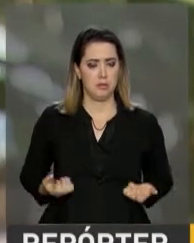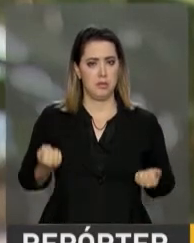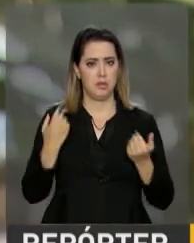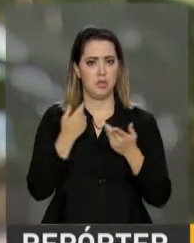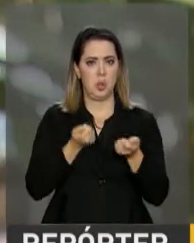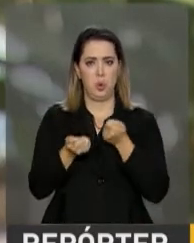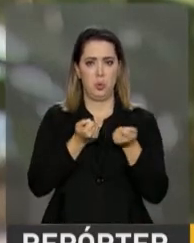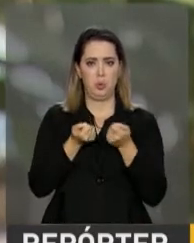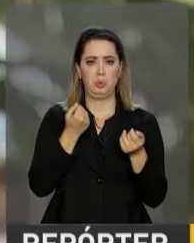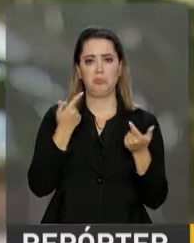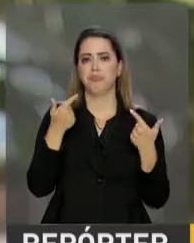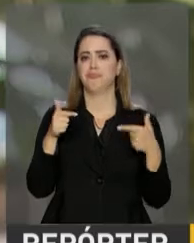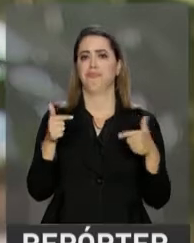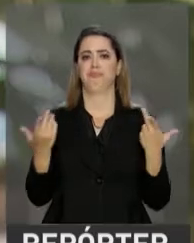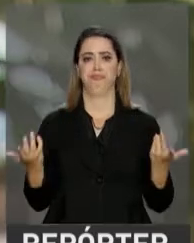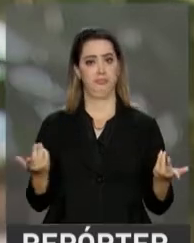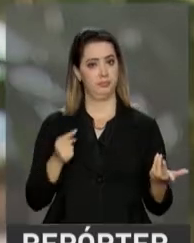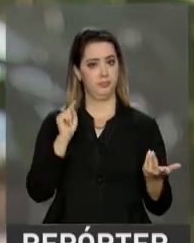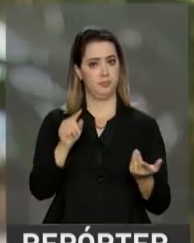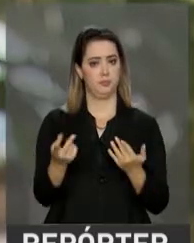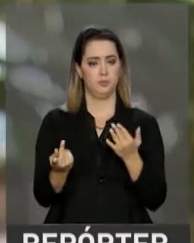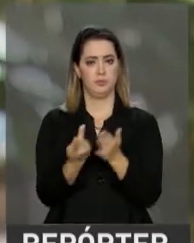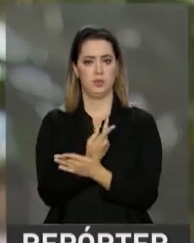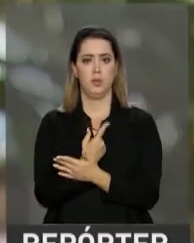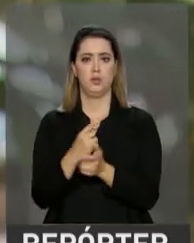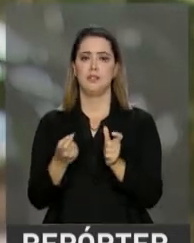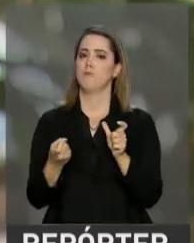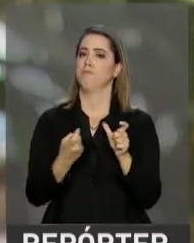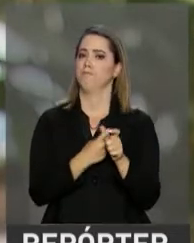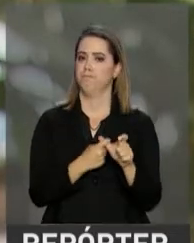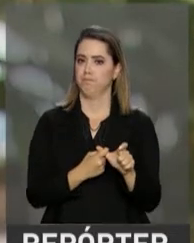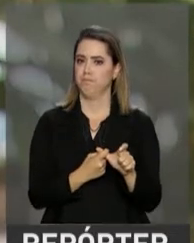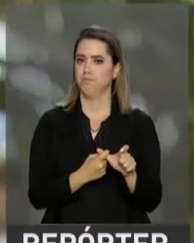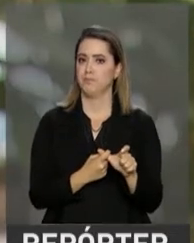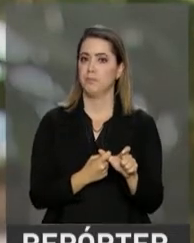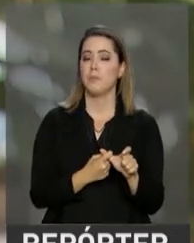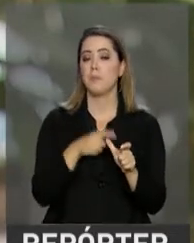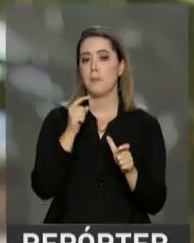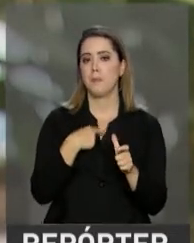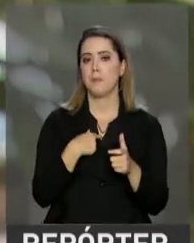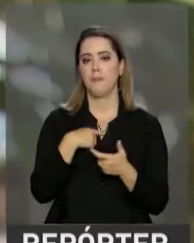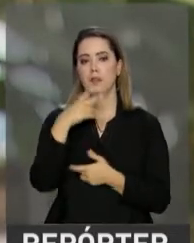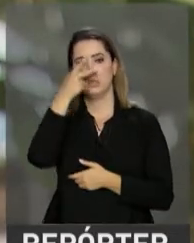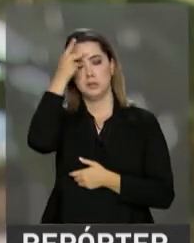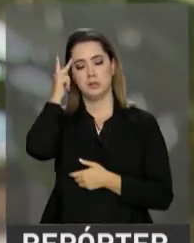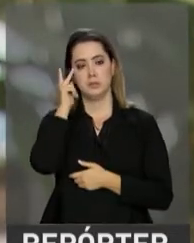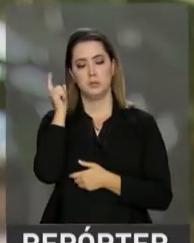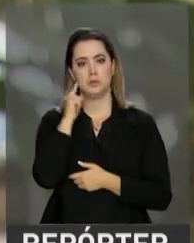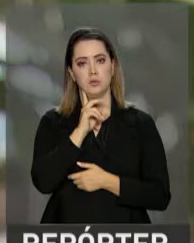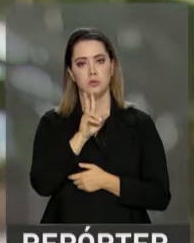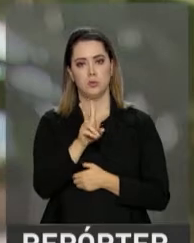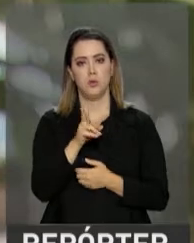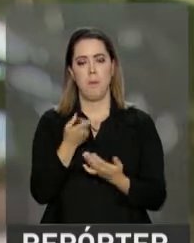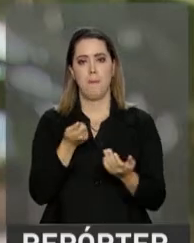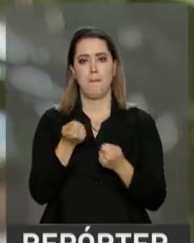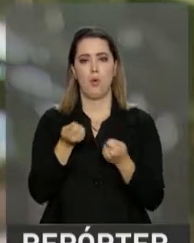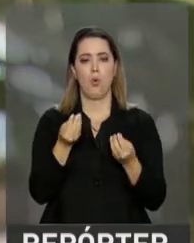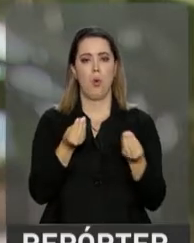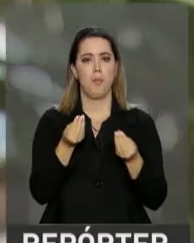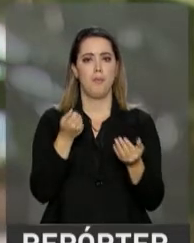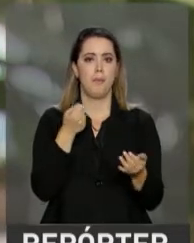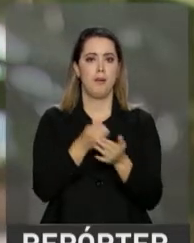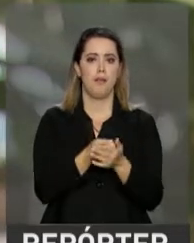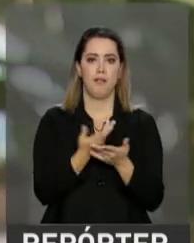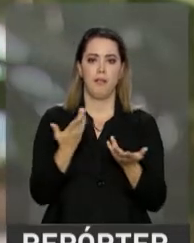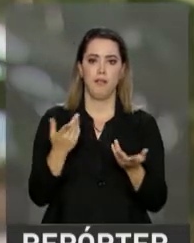e isso gera como índice de inadimplência um aumento da desconfiança do consumidor brasileiro eu tenho alguns problemas